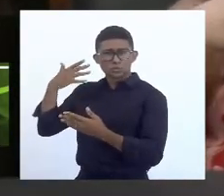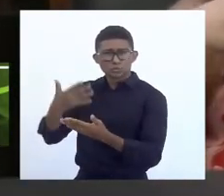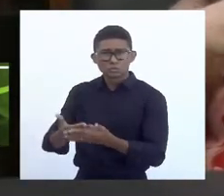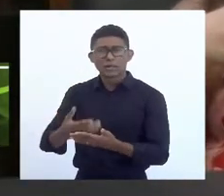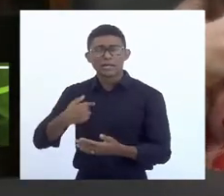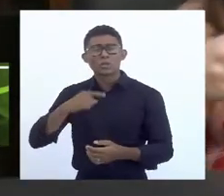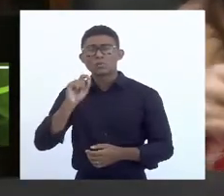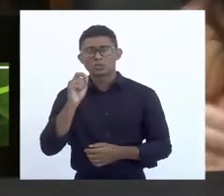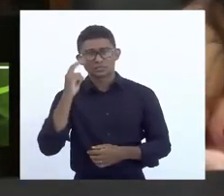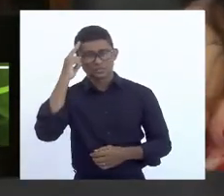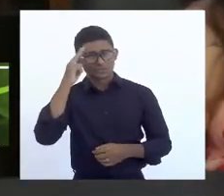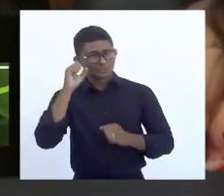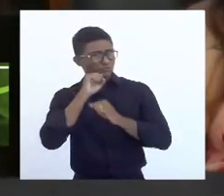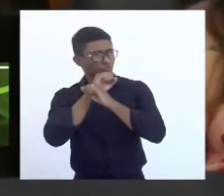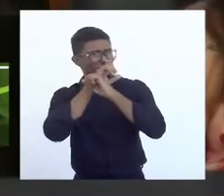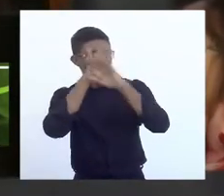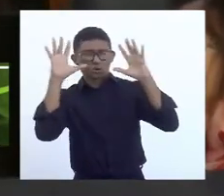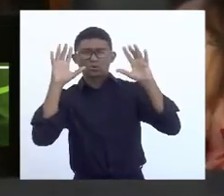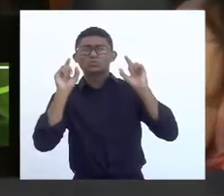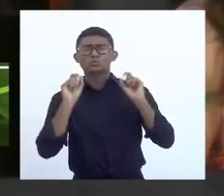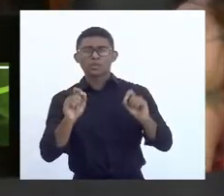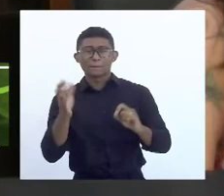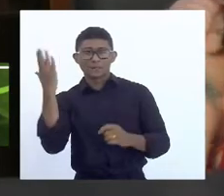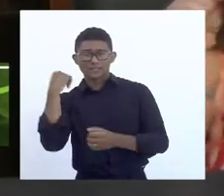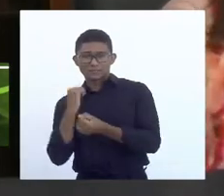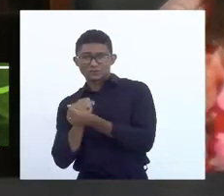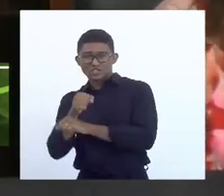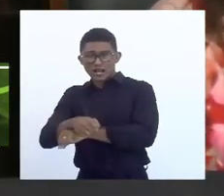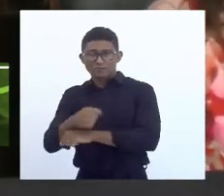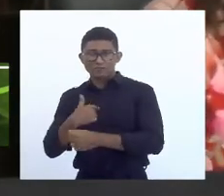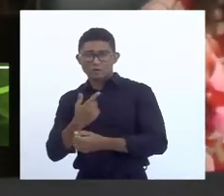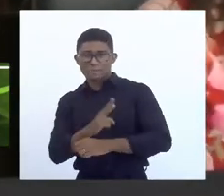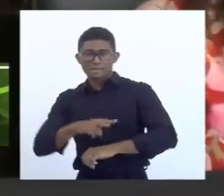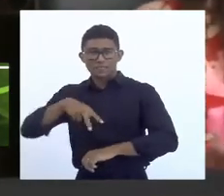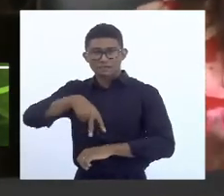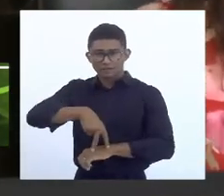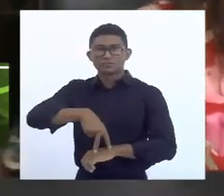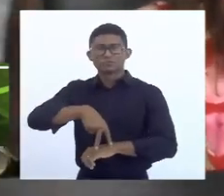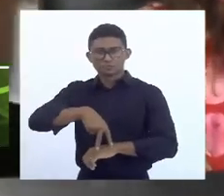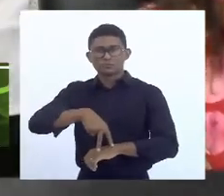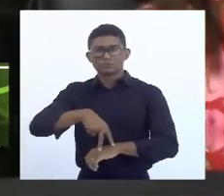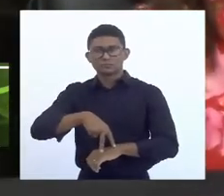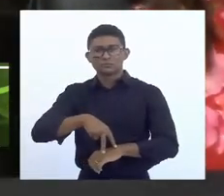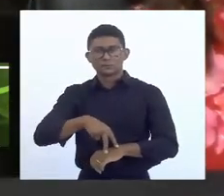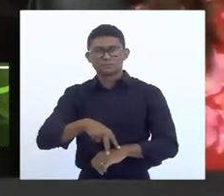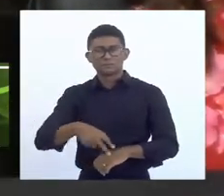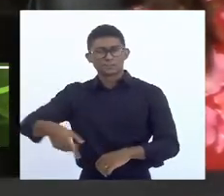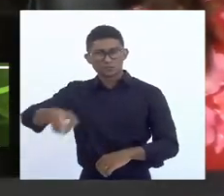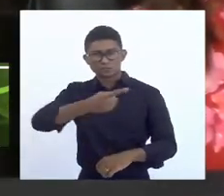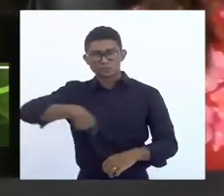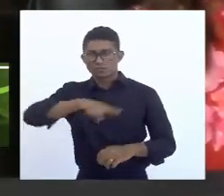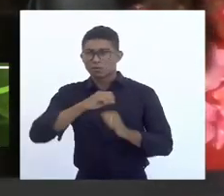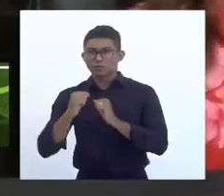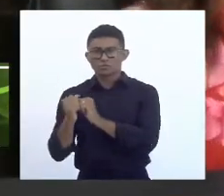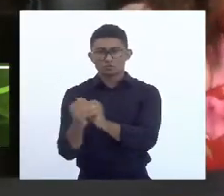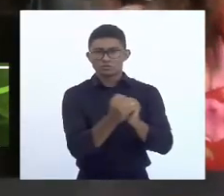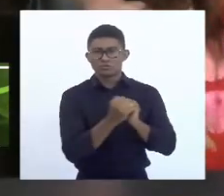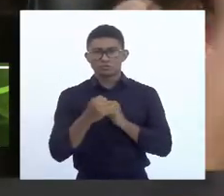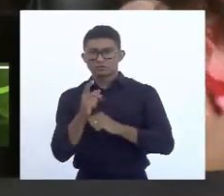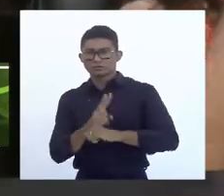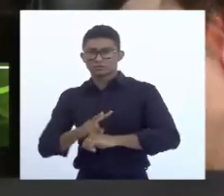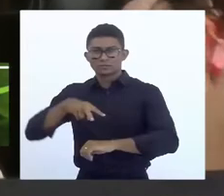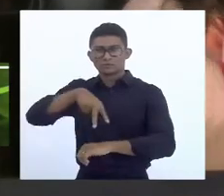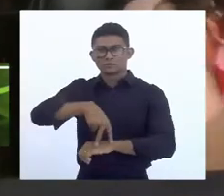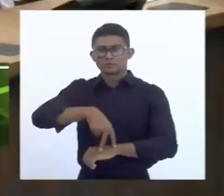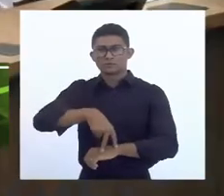as esperanças dos escravos. Eu me levanto, eu me levanto, nós juntas nos